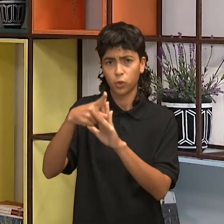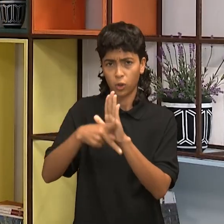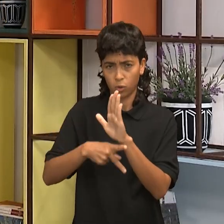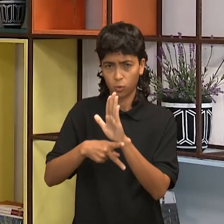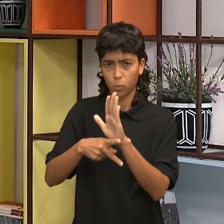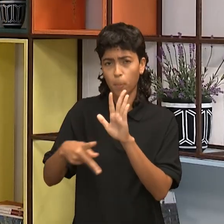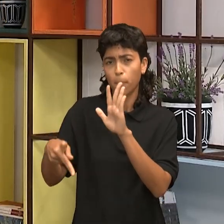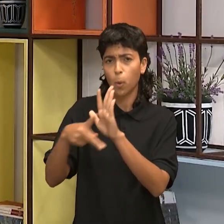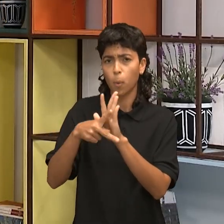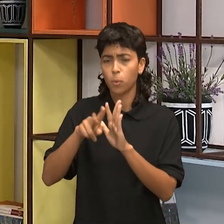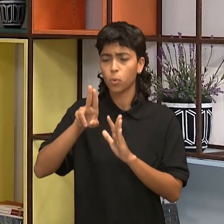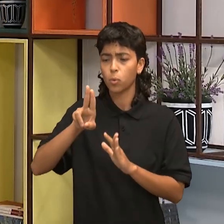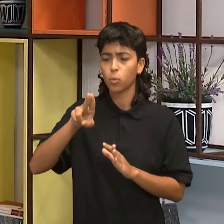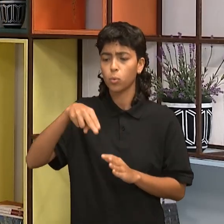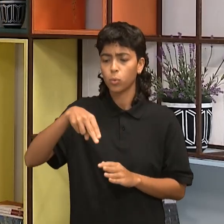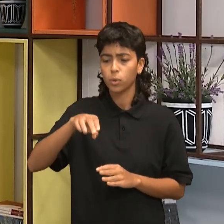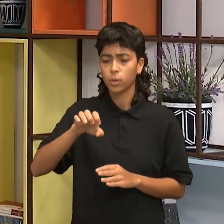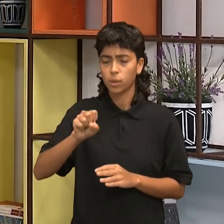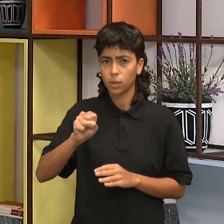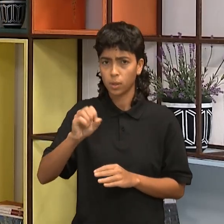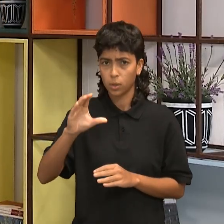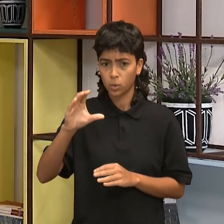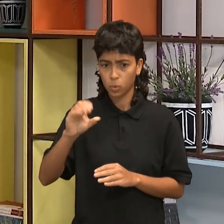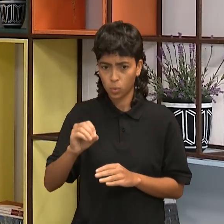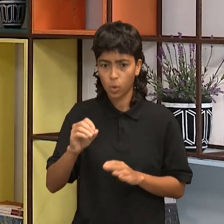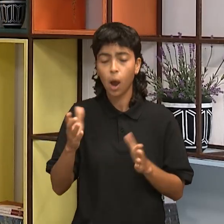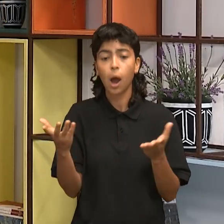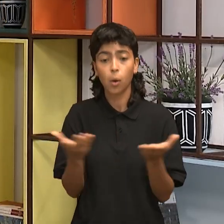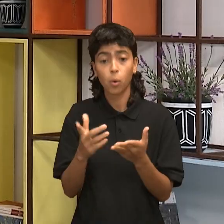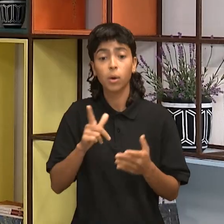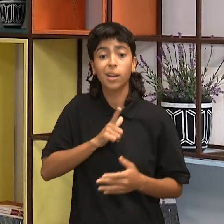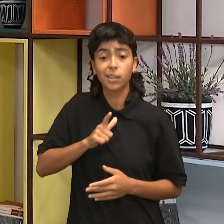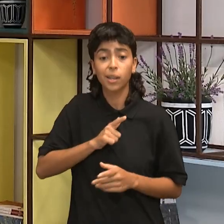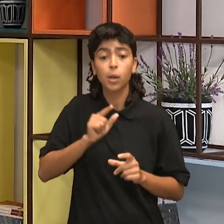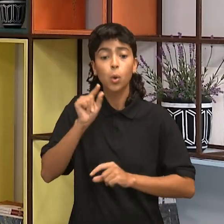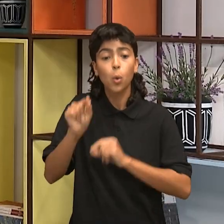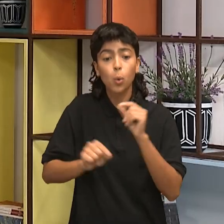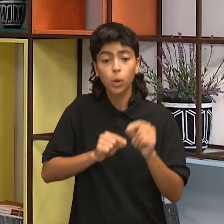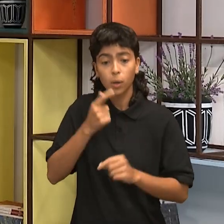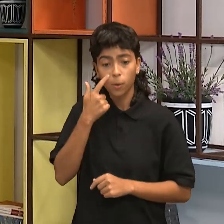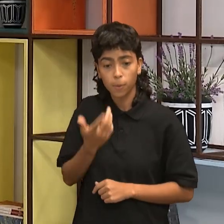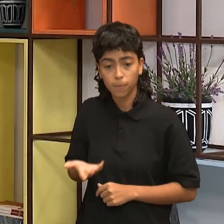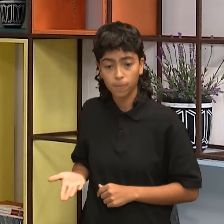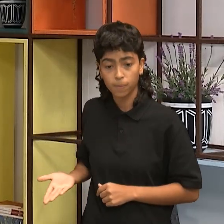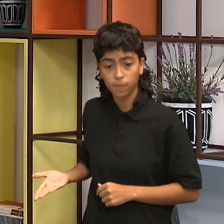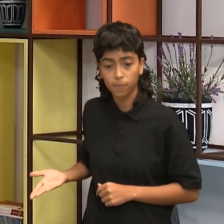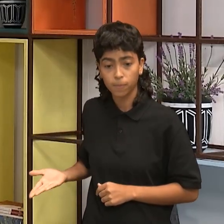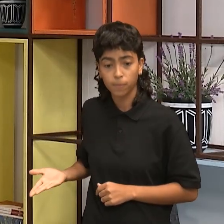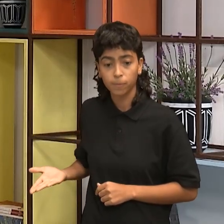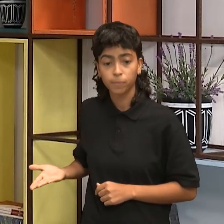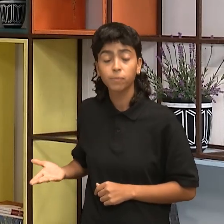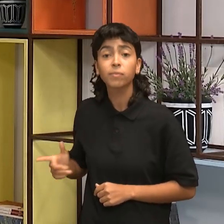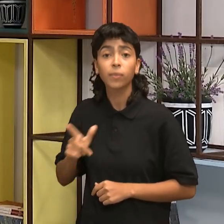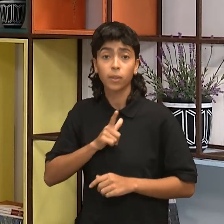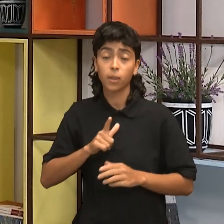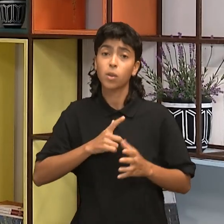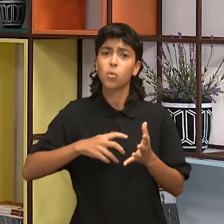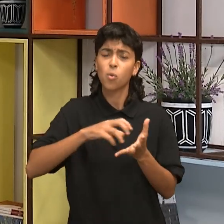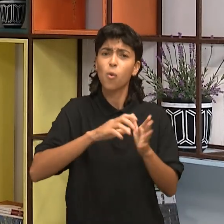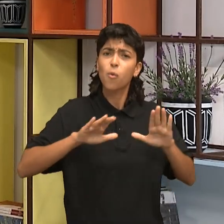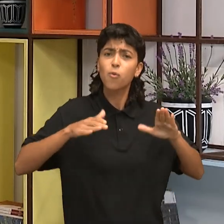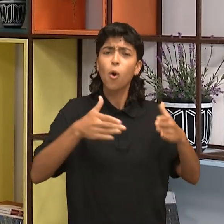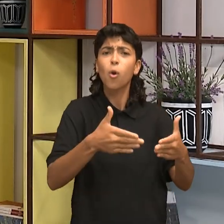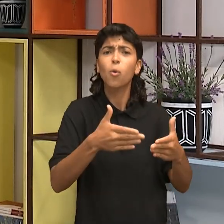e agora tem a primeira cátedra do Estado focada em saberes patrimoniais, biodiversidade e cultura.